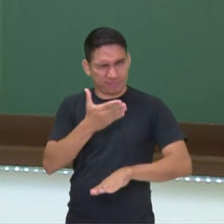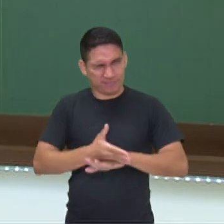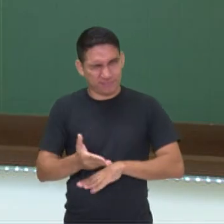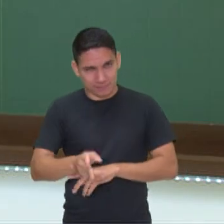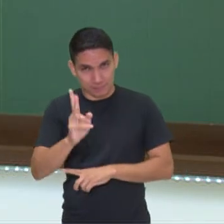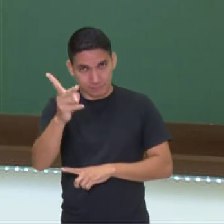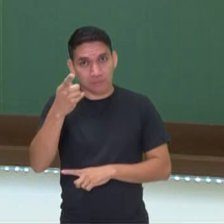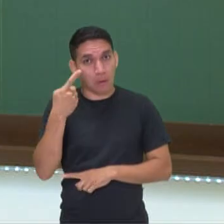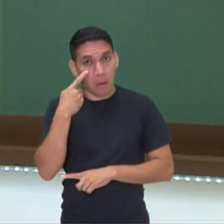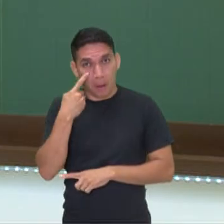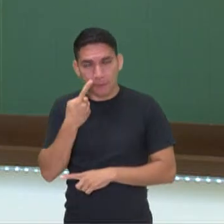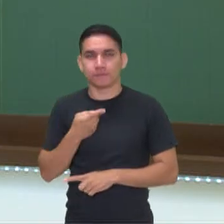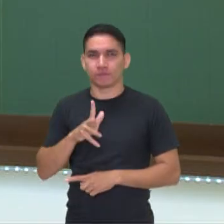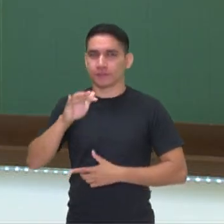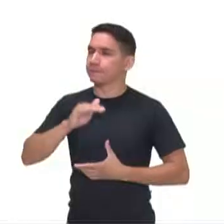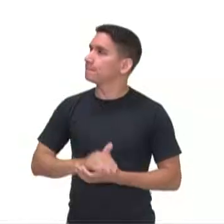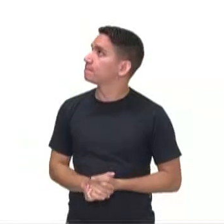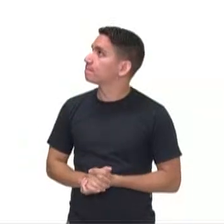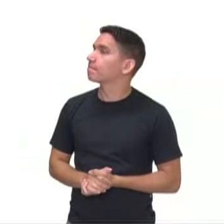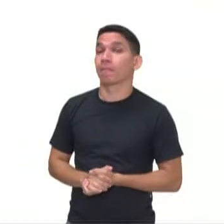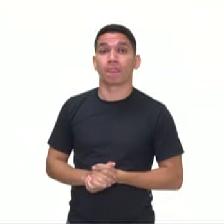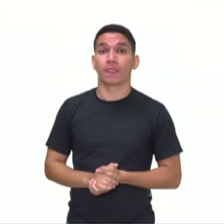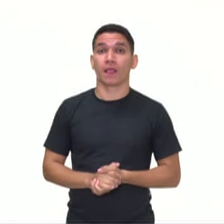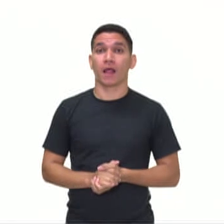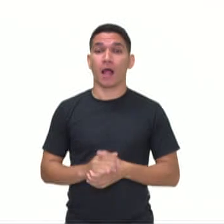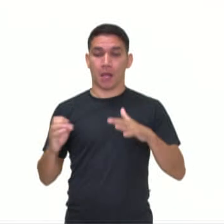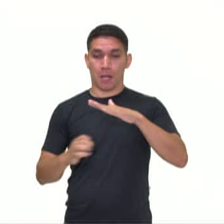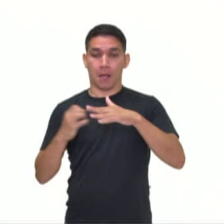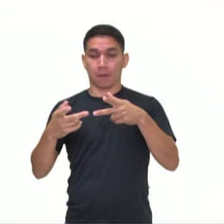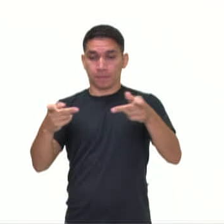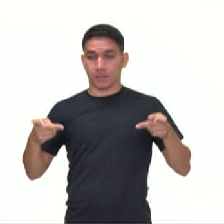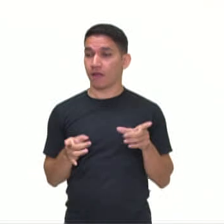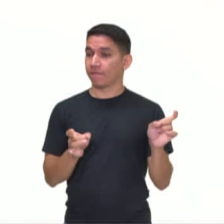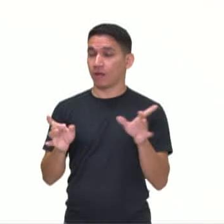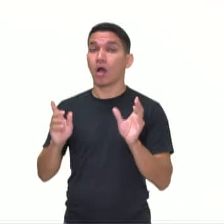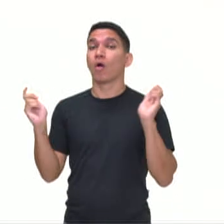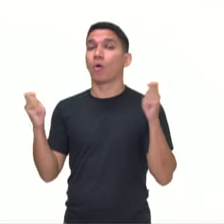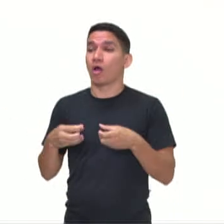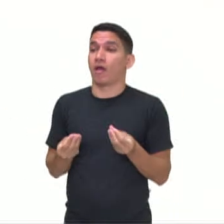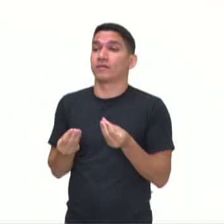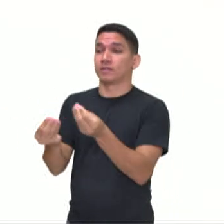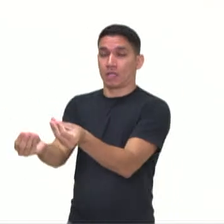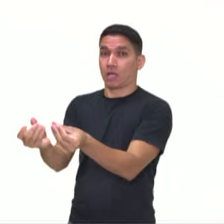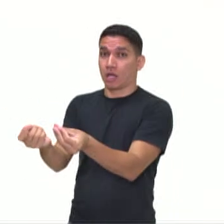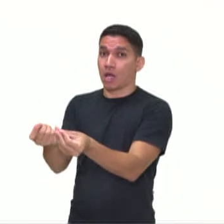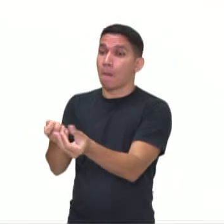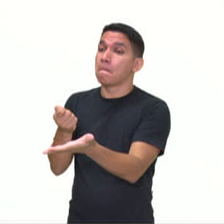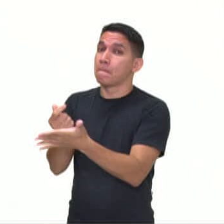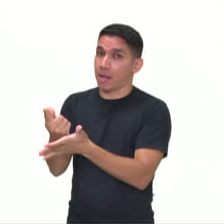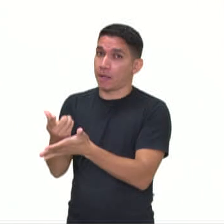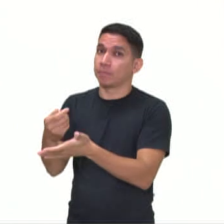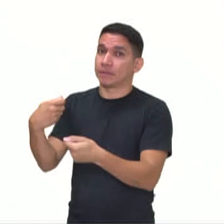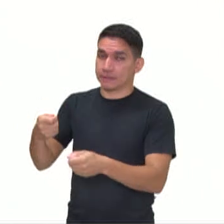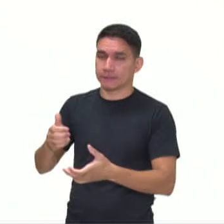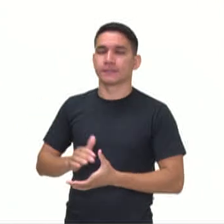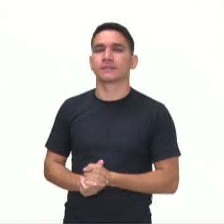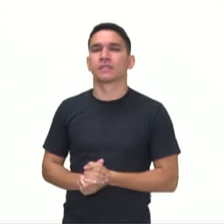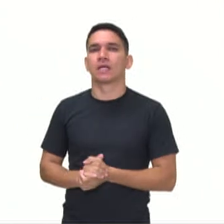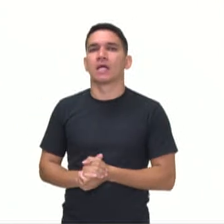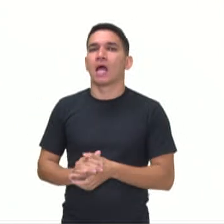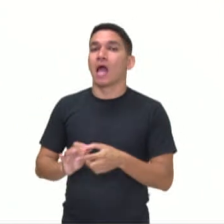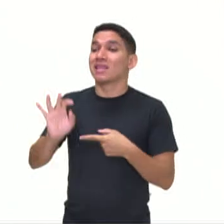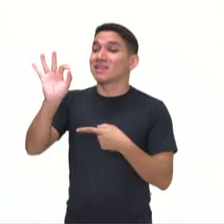pouquinho, galerinha? Então, olha só. Uma pizzaria oferece serviço de entrega e cobra por isso, tá? Uma